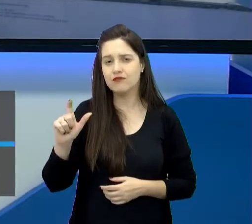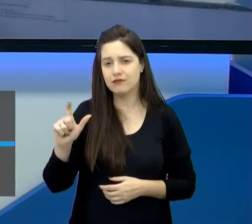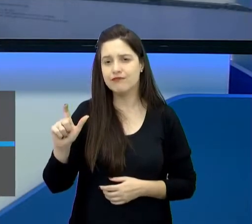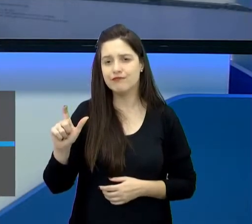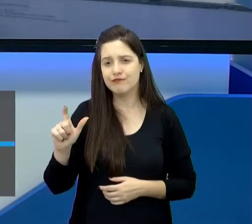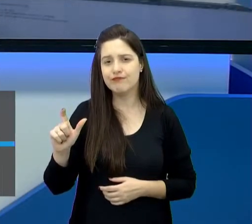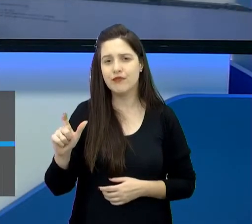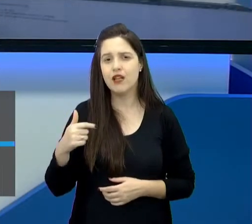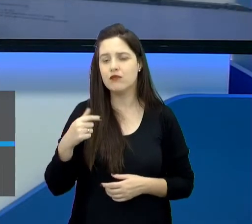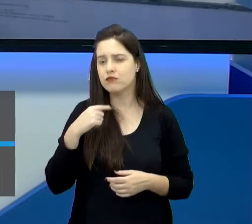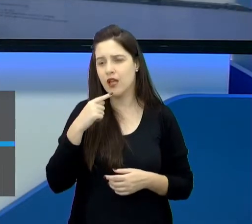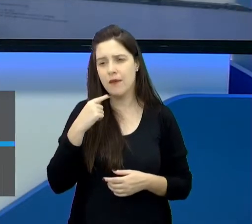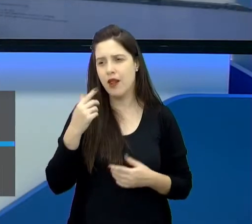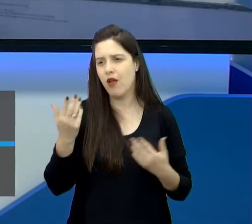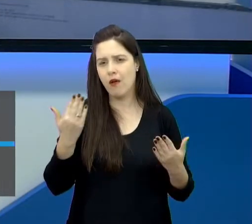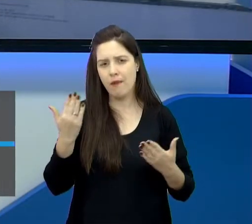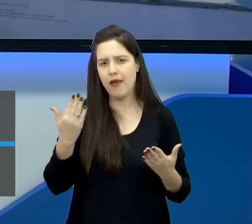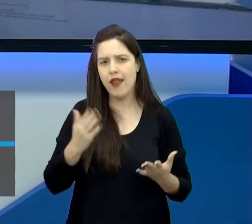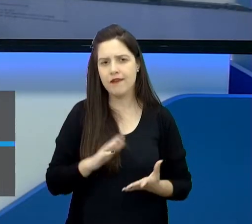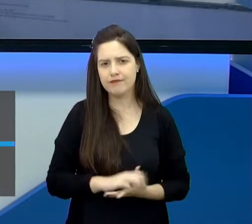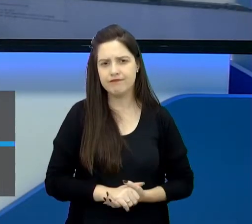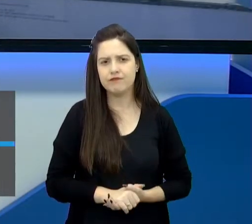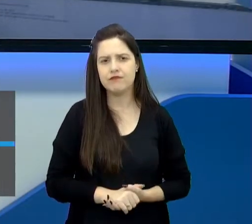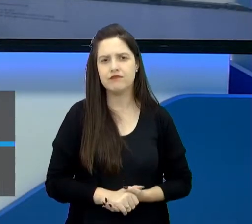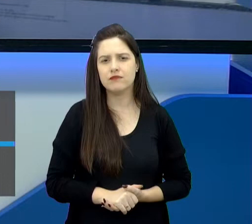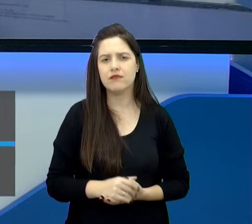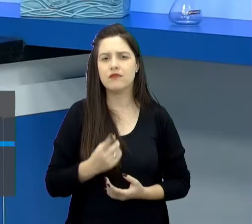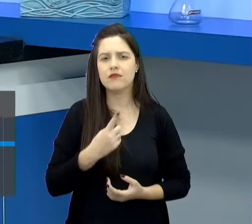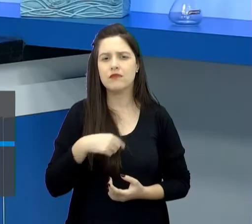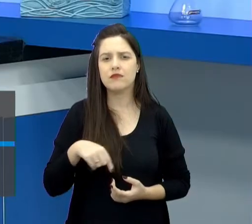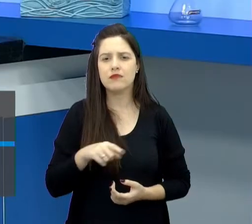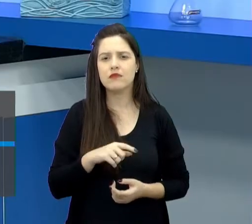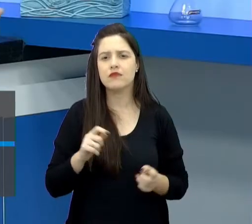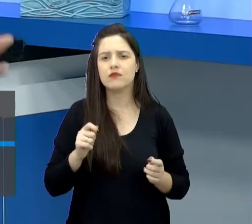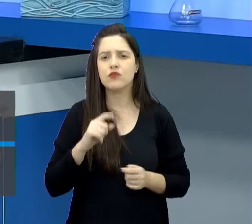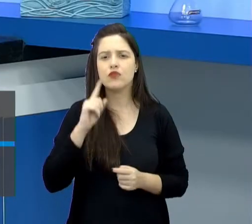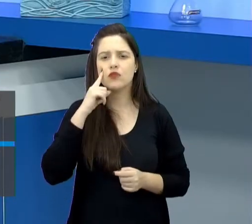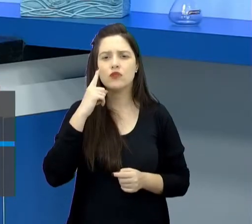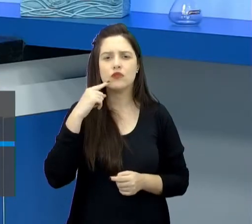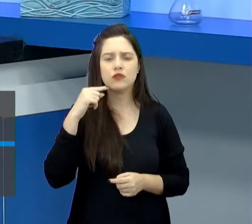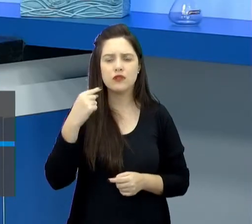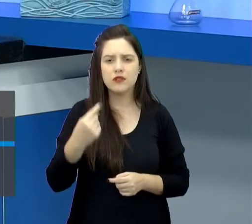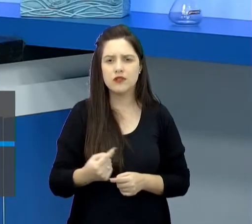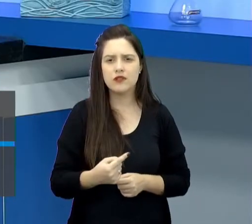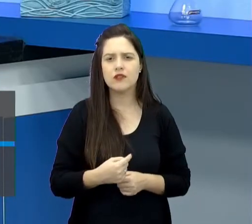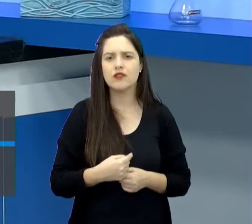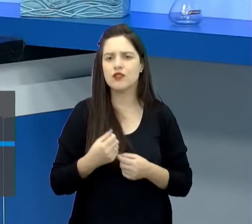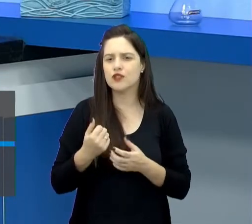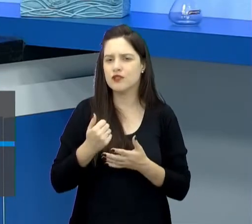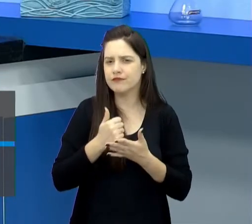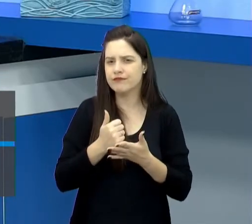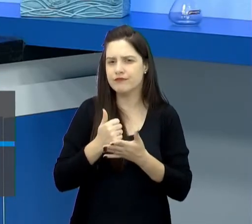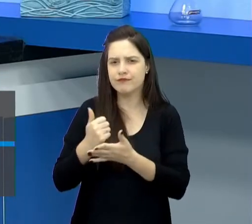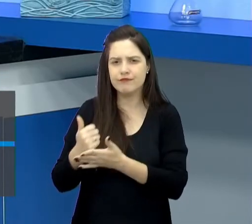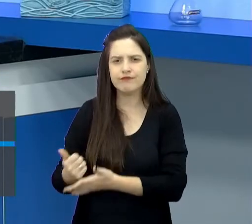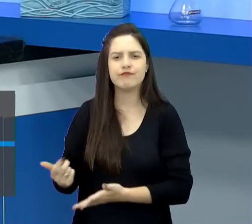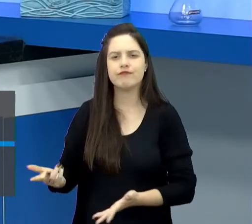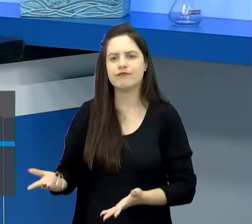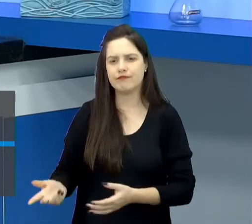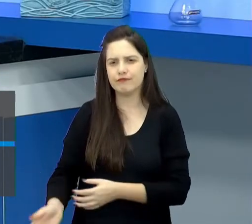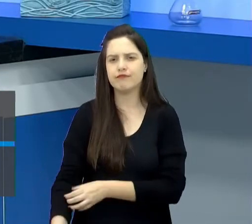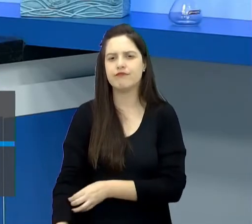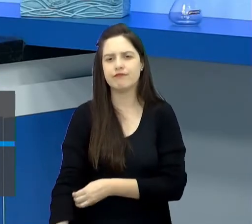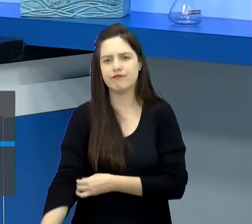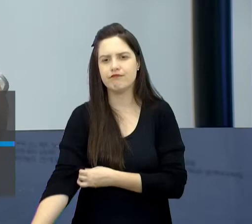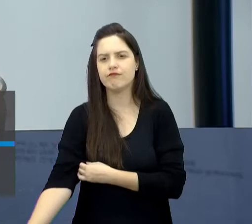um gasto assim barato, eu vou comprar um celular. Então, a gente também não compra todo dia, é só quando a gente perde ou acaba né?